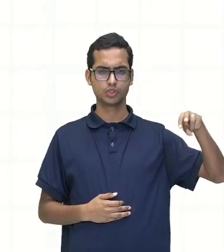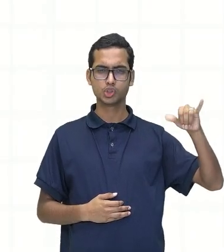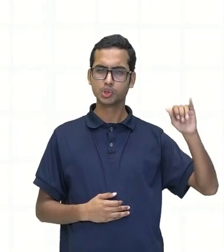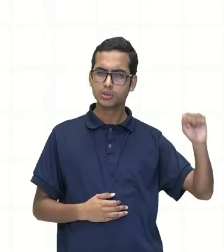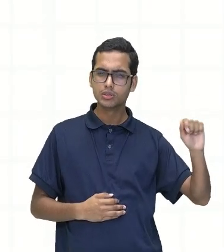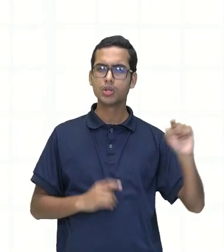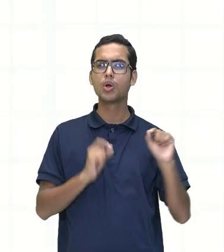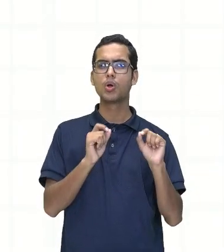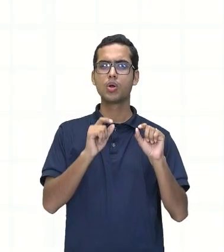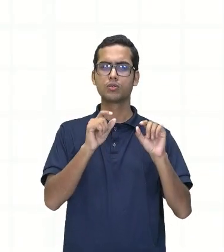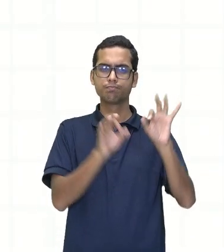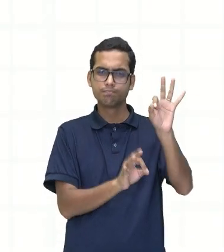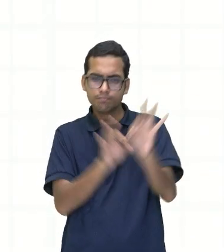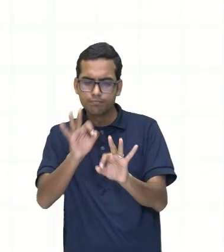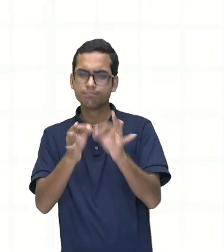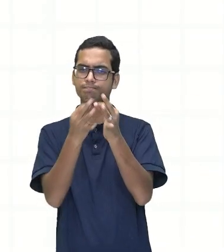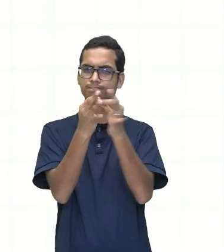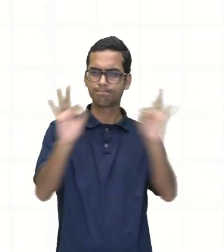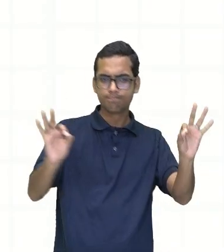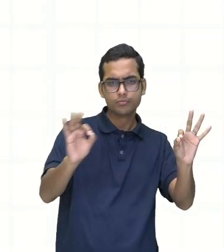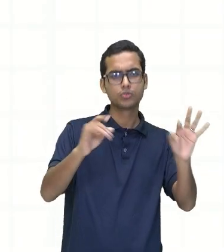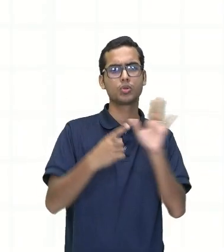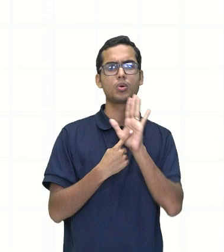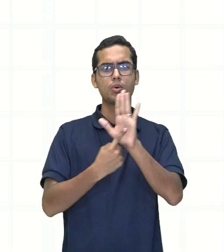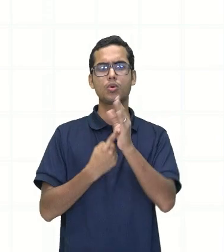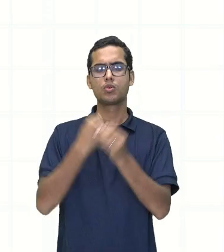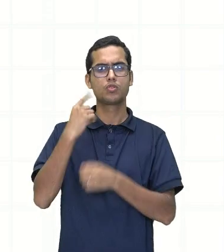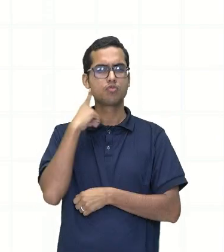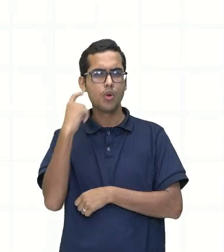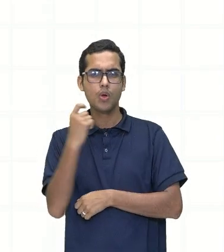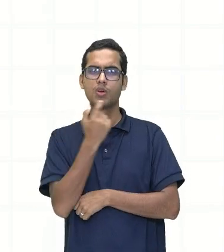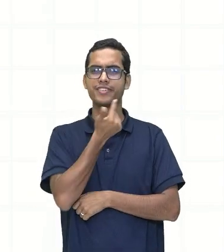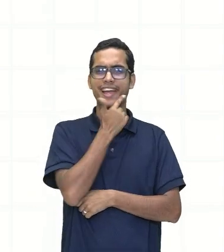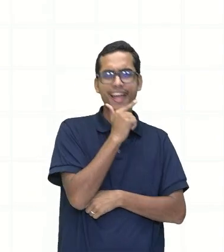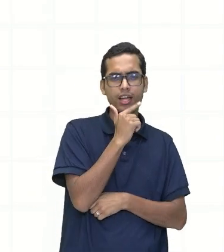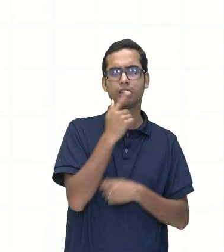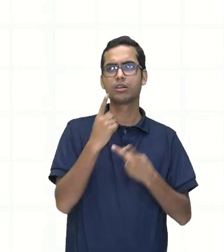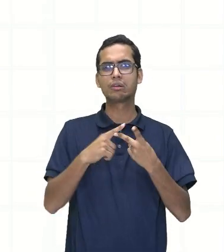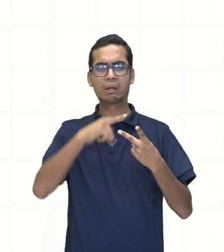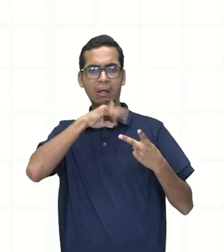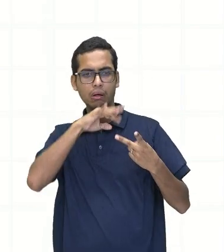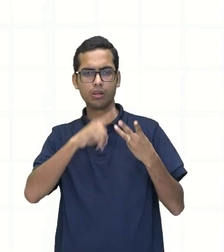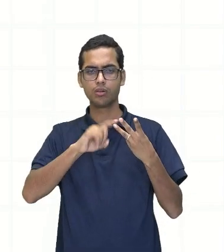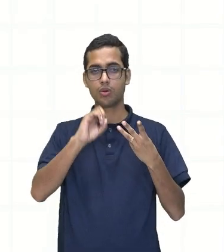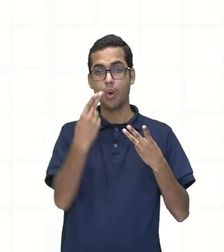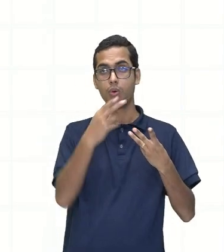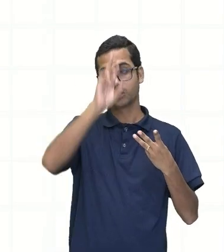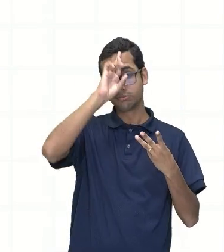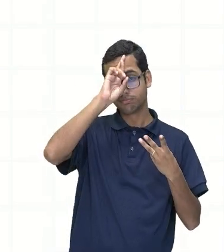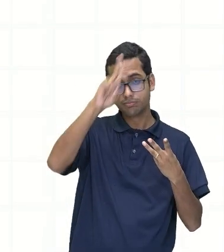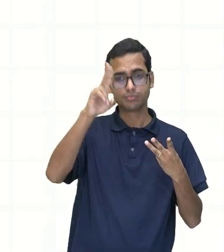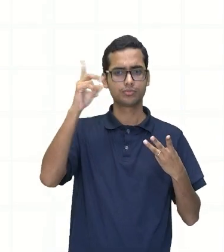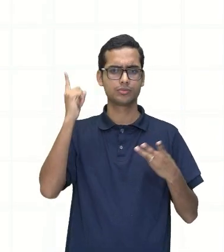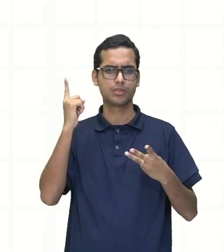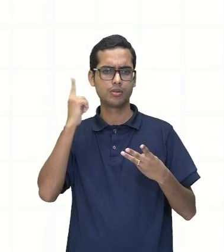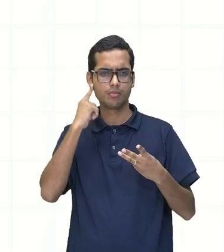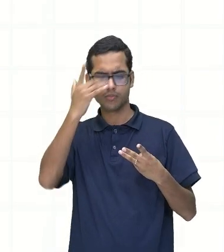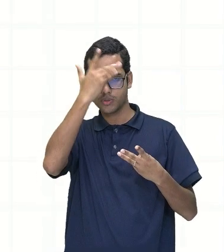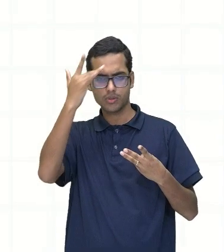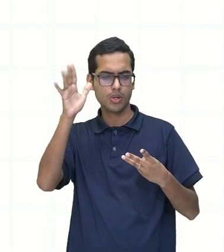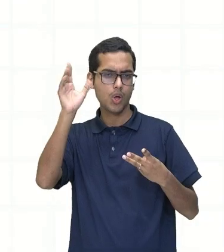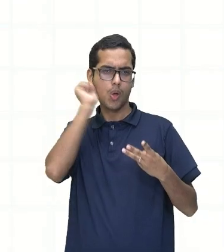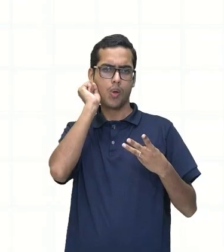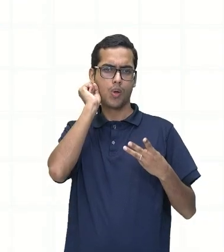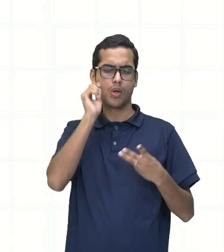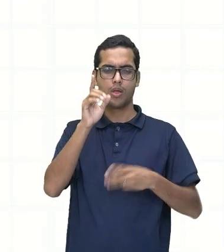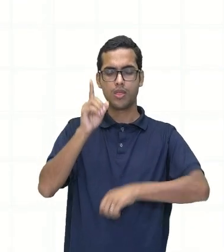construção sintática, onde surgem sons engraçados, desagradáveis, ou mesmo que confundem o ouvinte. Quando a menina fala assim, vamos ao cinema, ela